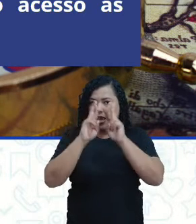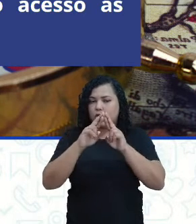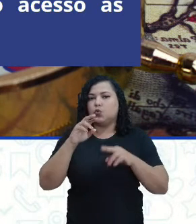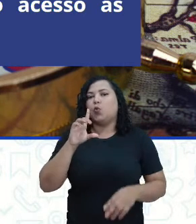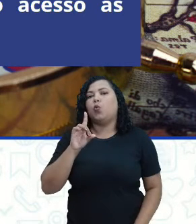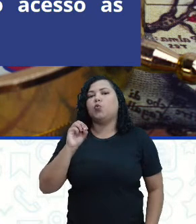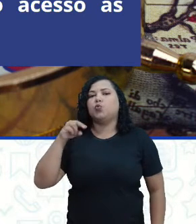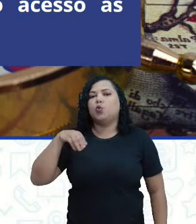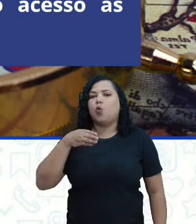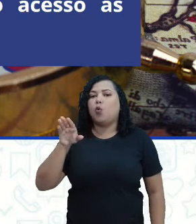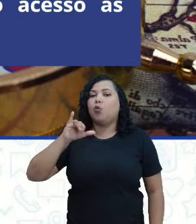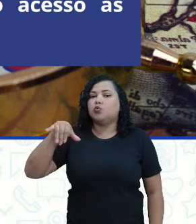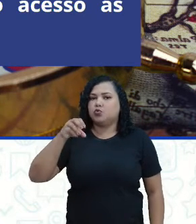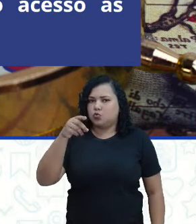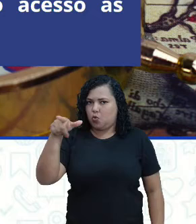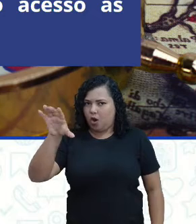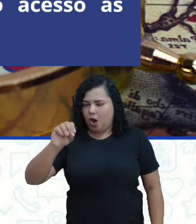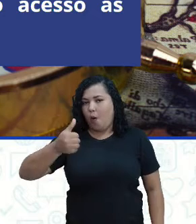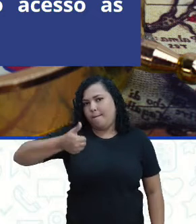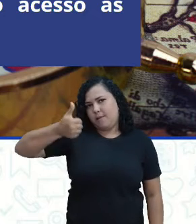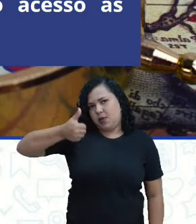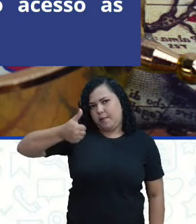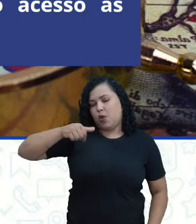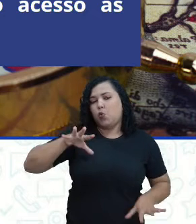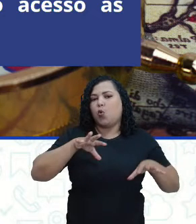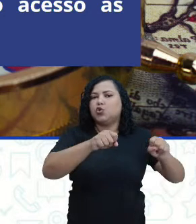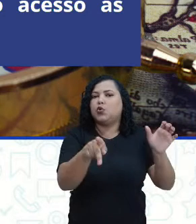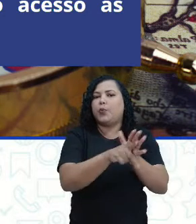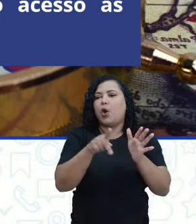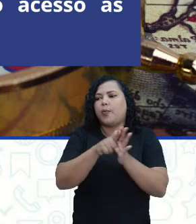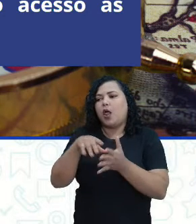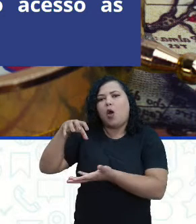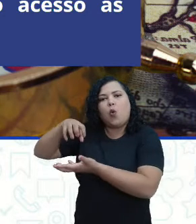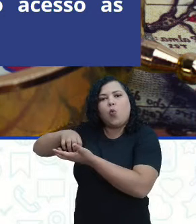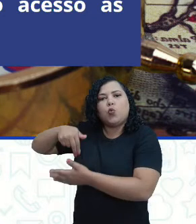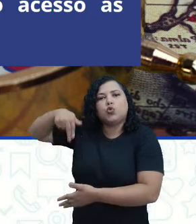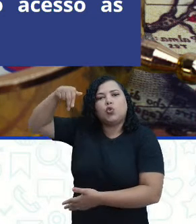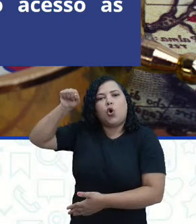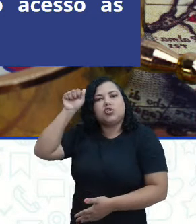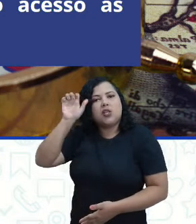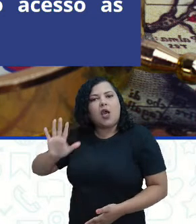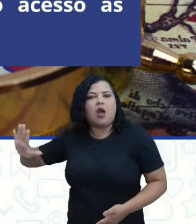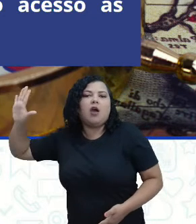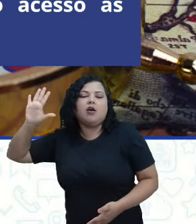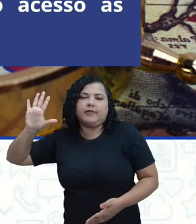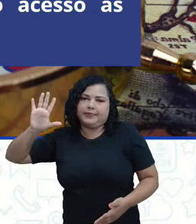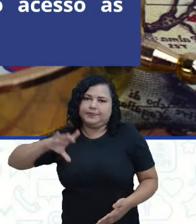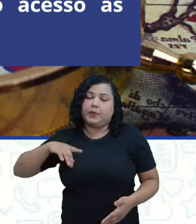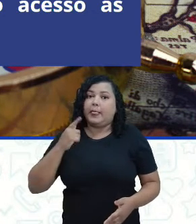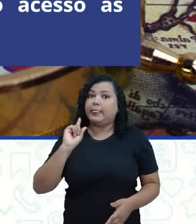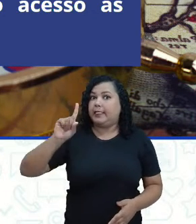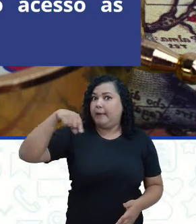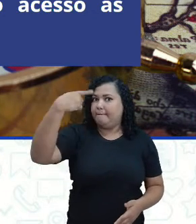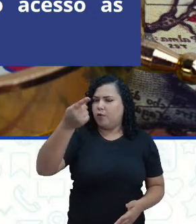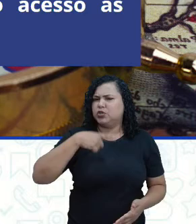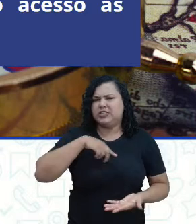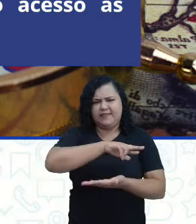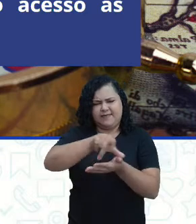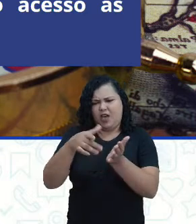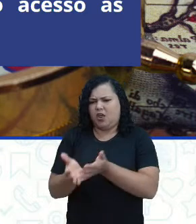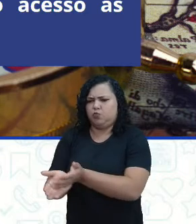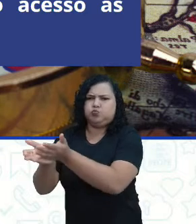conquistam Ceuta, o norte do continente africano. Depois de Ceuta, uma série de outras expedições oceânicas